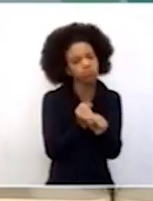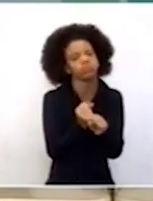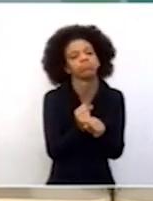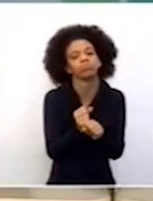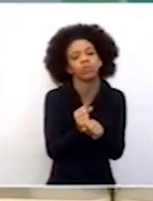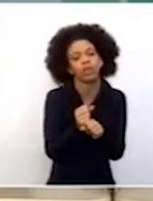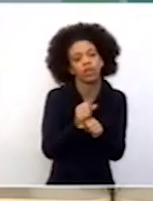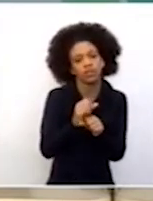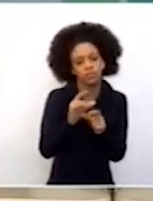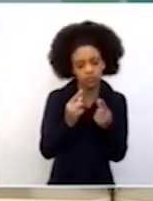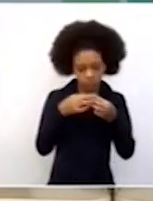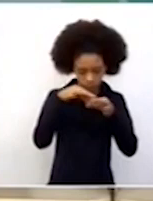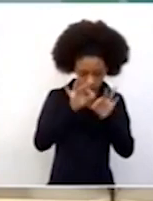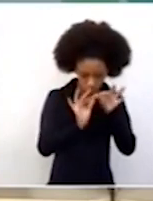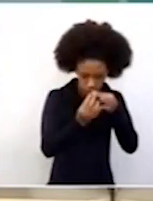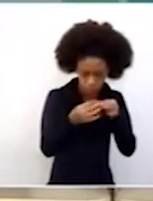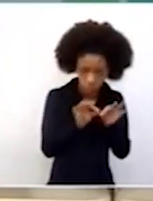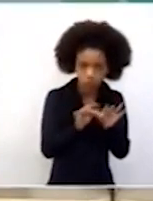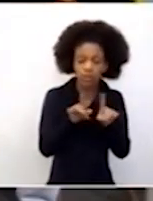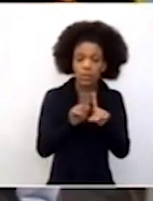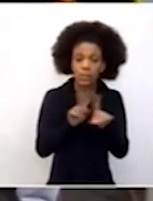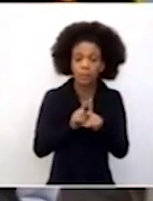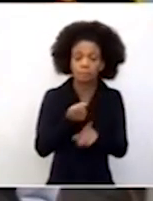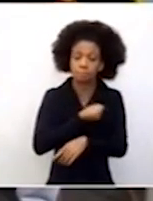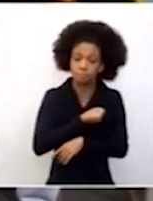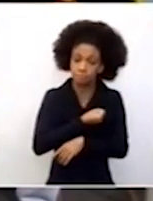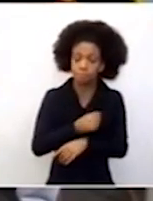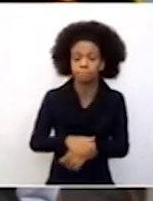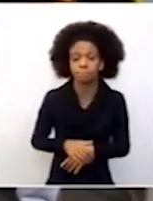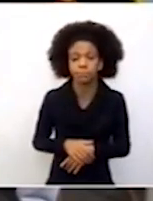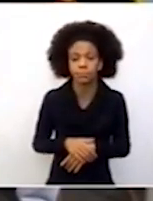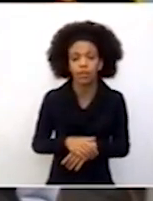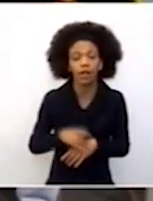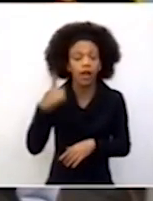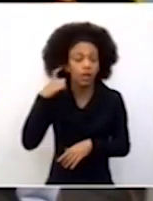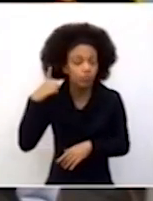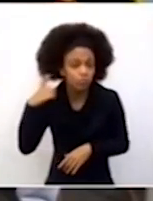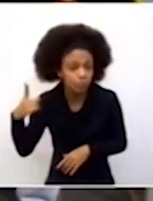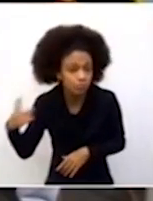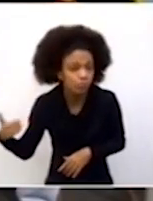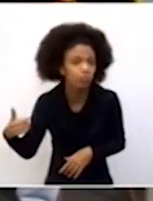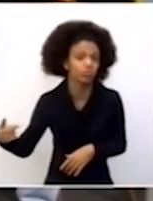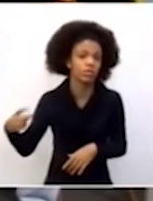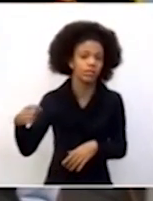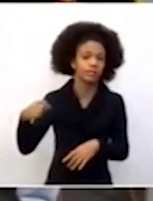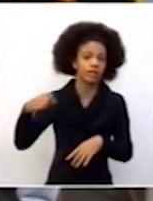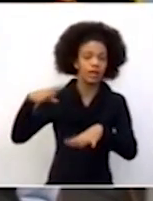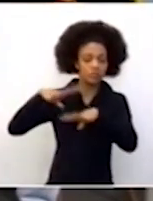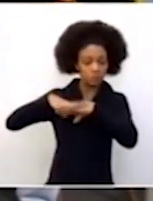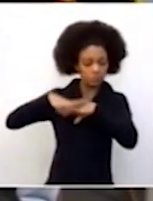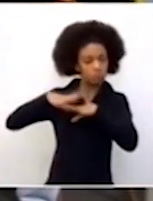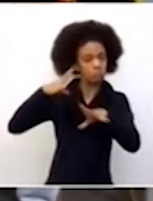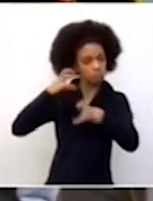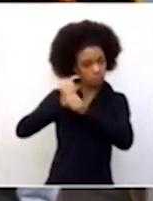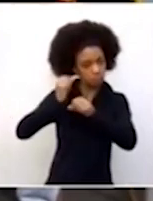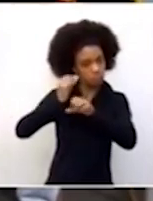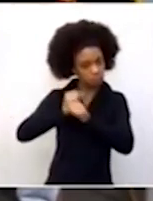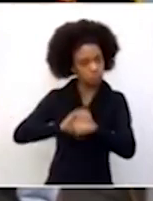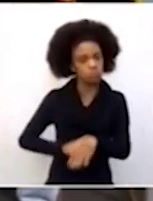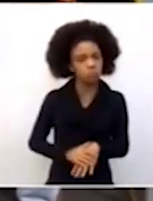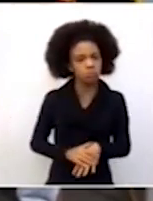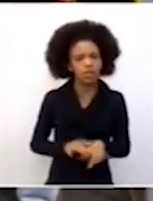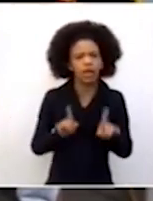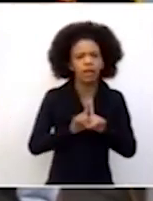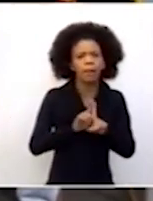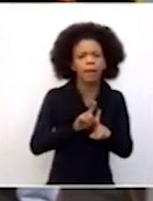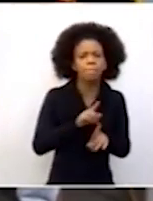Maria Goretti falou do campo auditivo e da multiplicação. Professora Solange destacou dos números